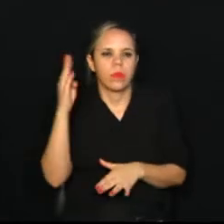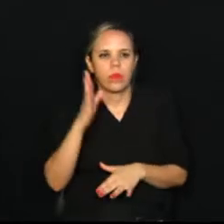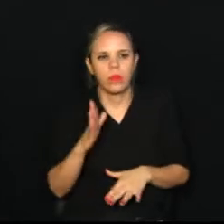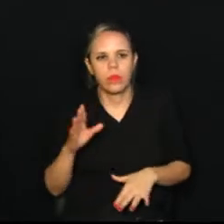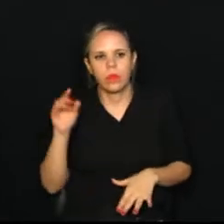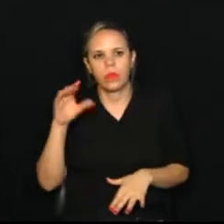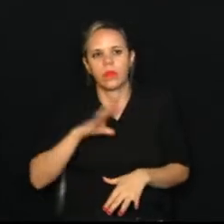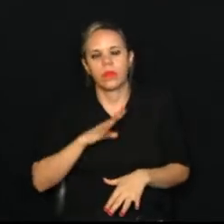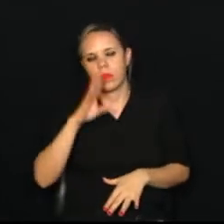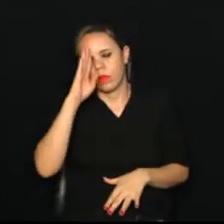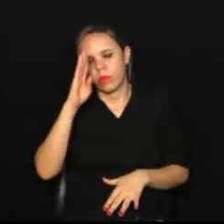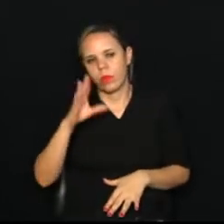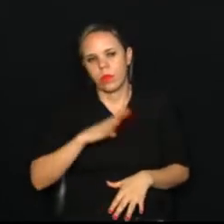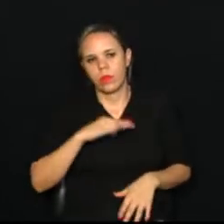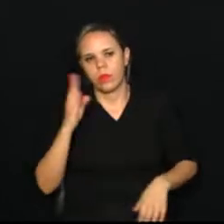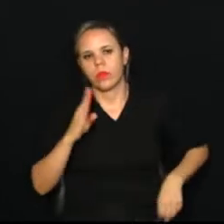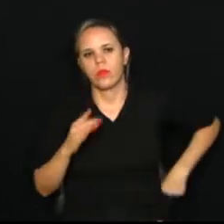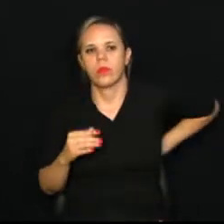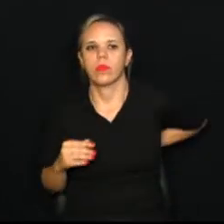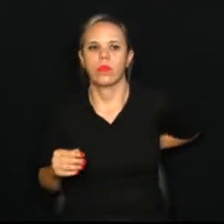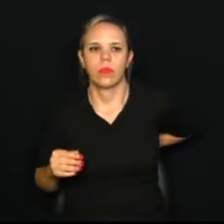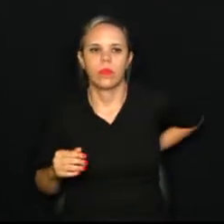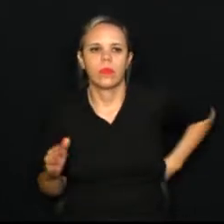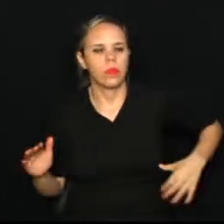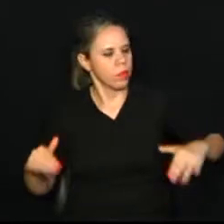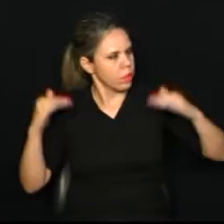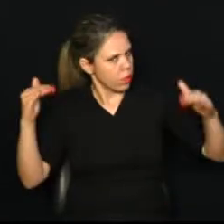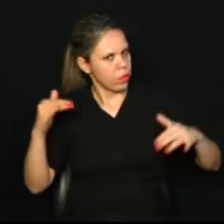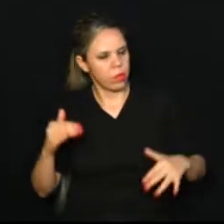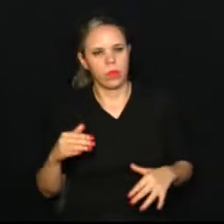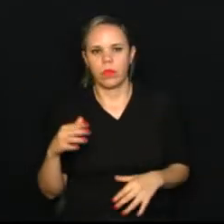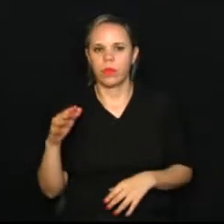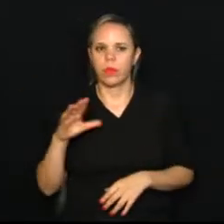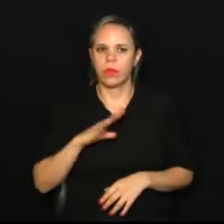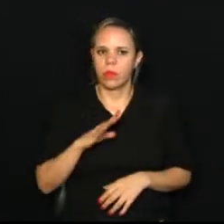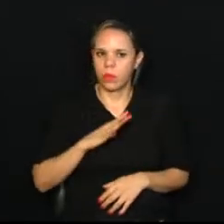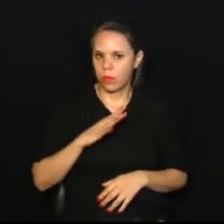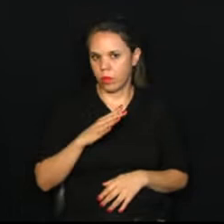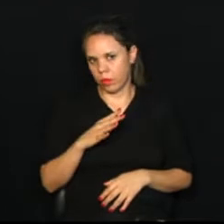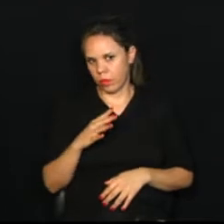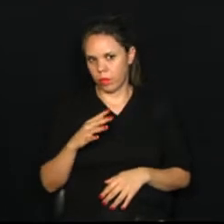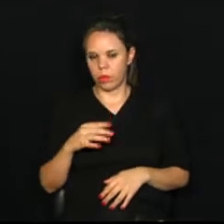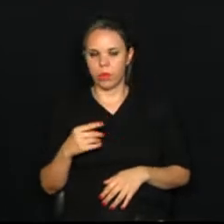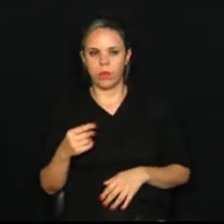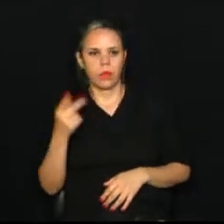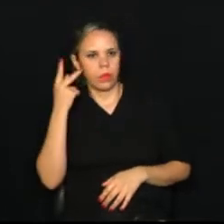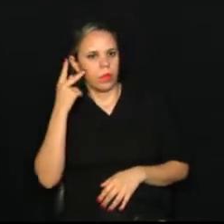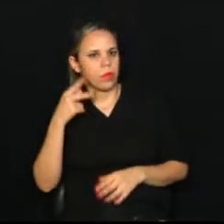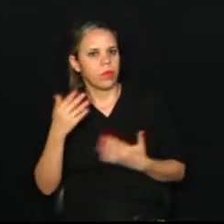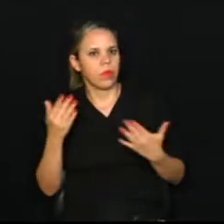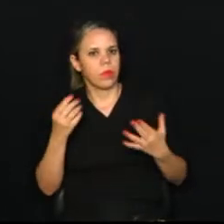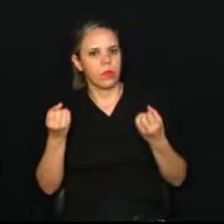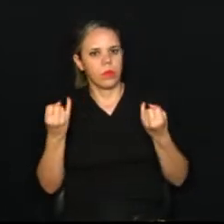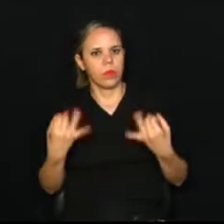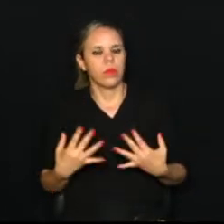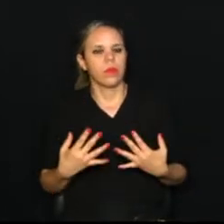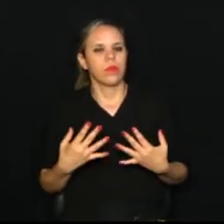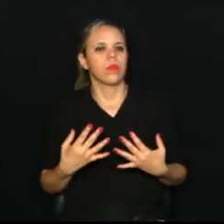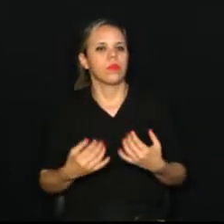principais cidades, estamos à frente das principais capitais do país em termos da digitalização